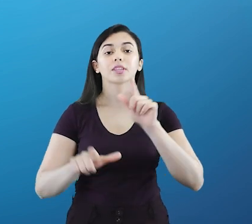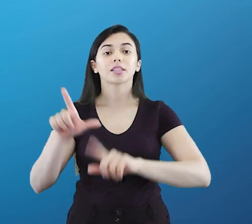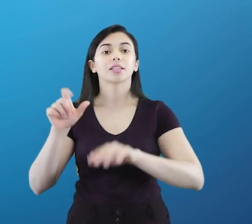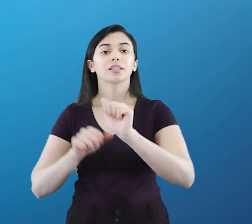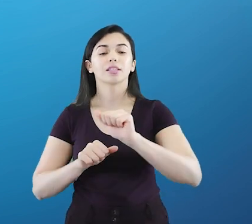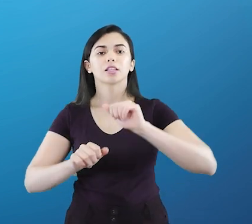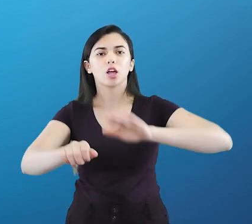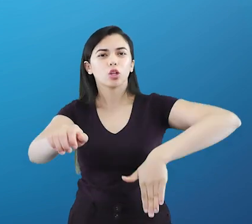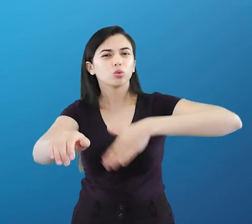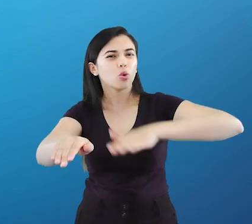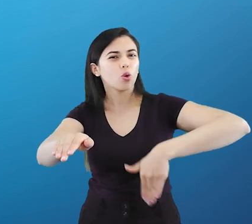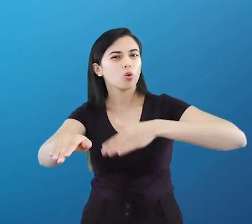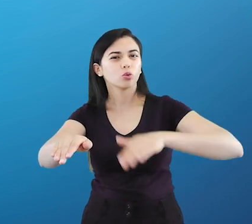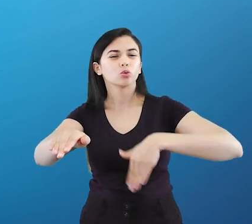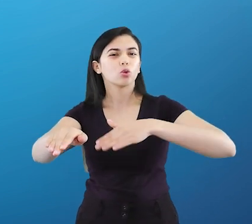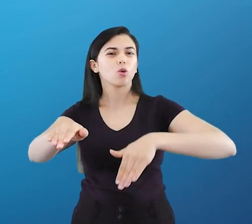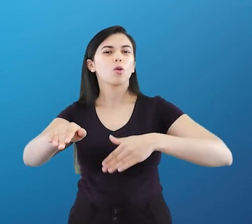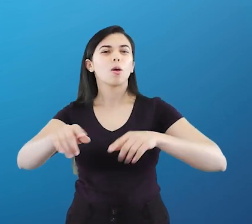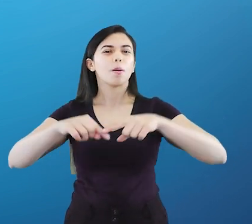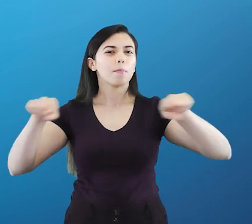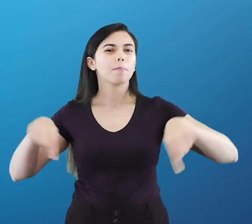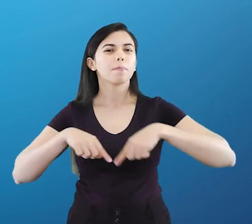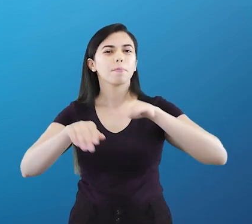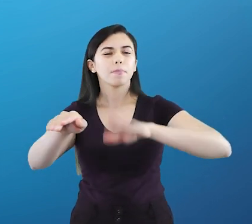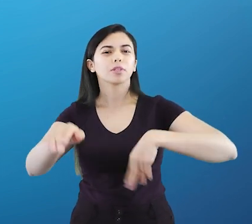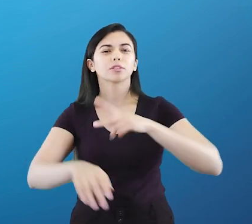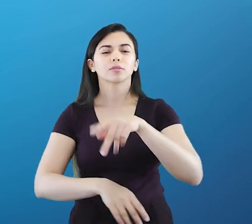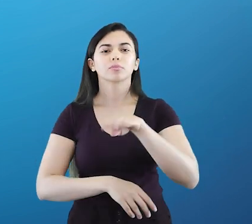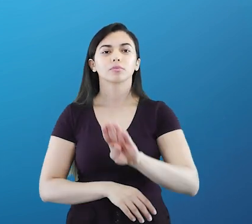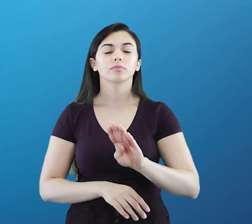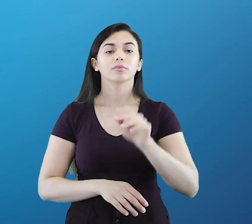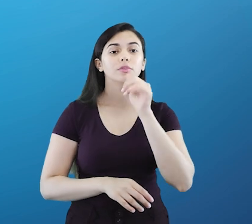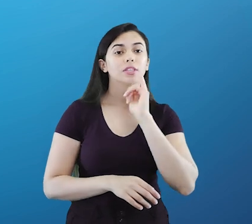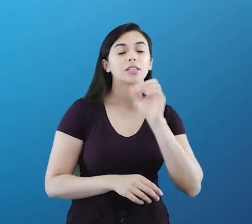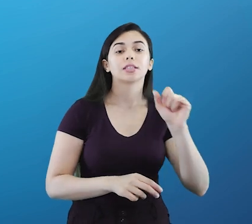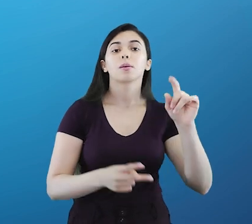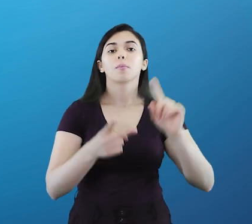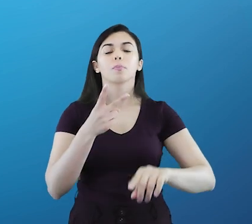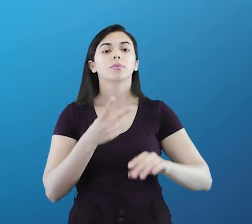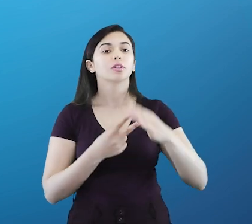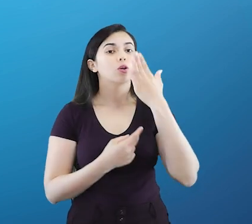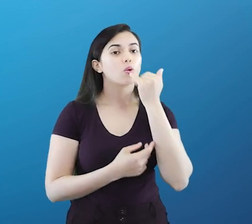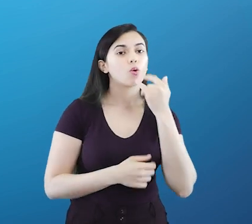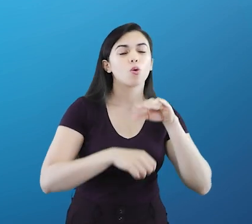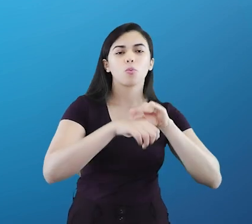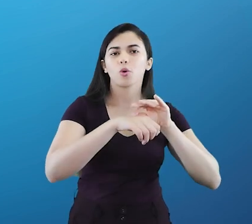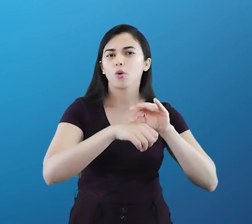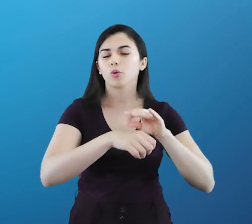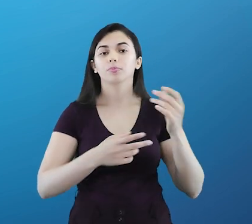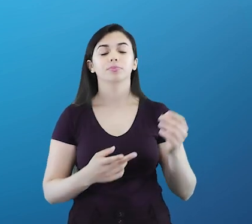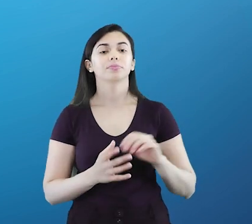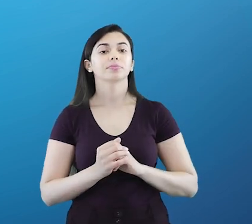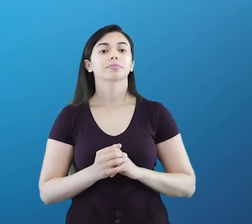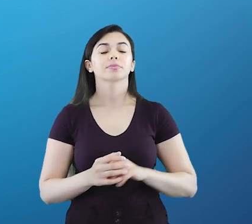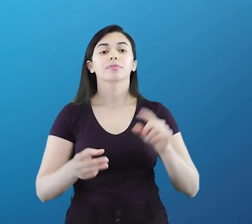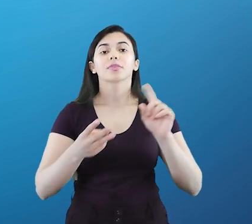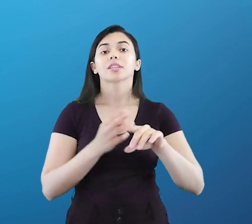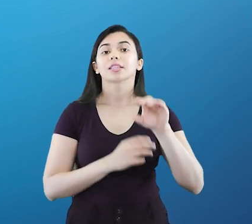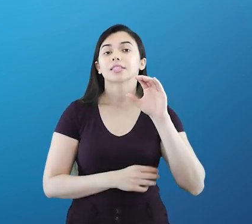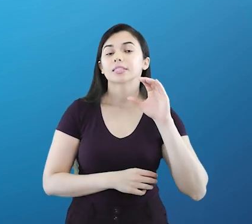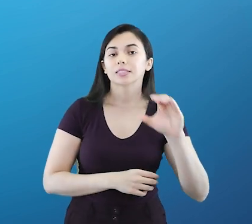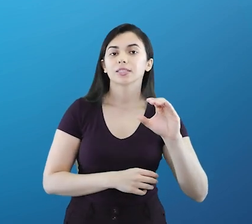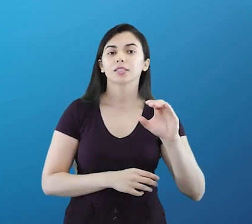piscinas públicas. B. Consumo de carne mal cozida. C. Trabalho agrícola ou de limpeza de áreas